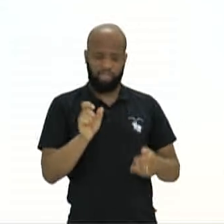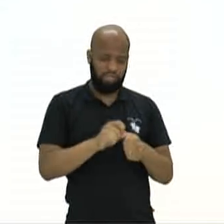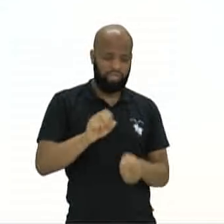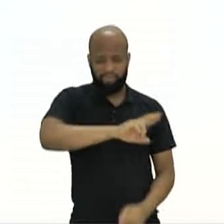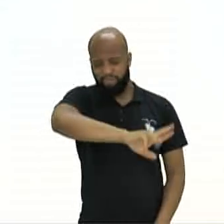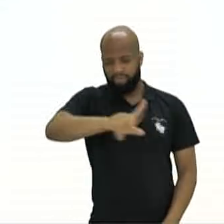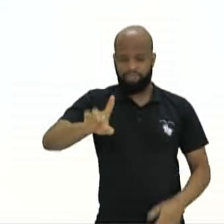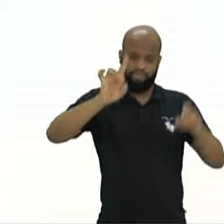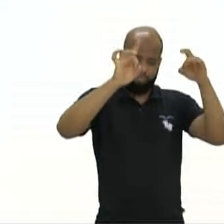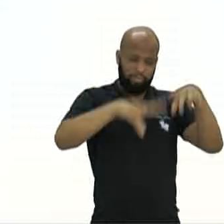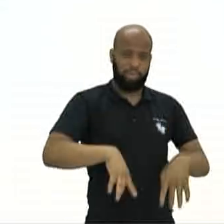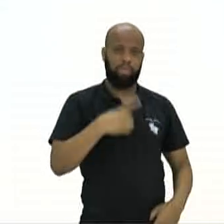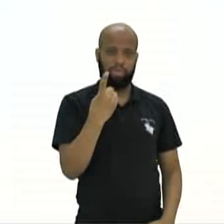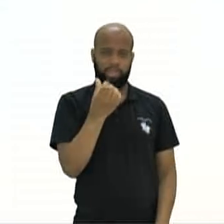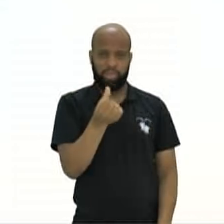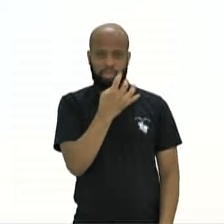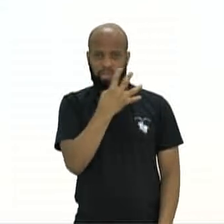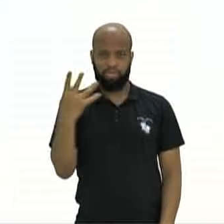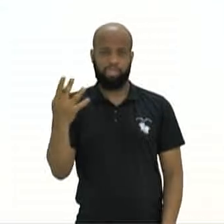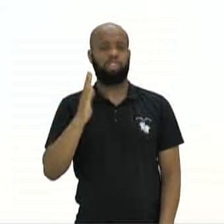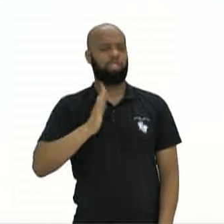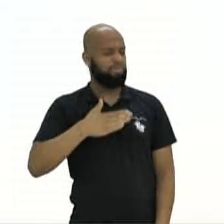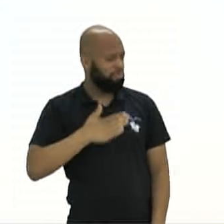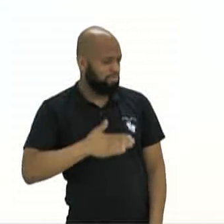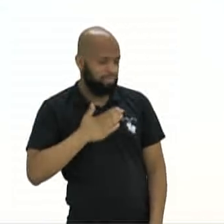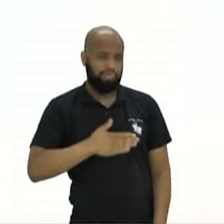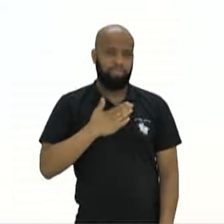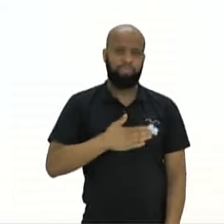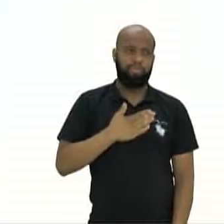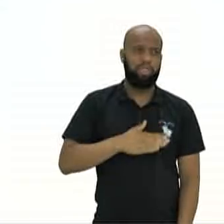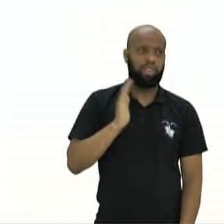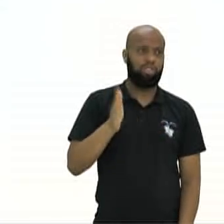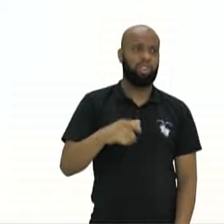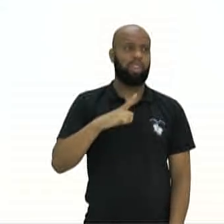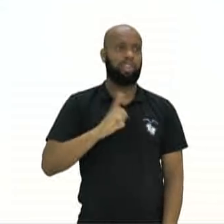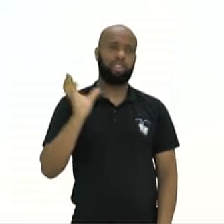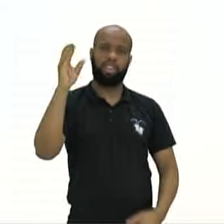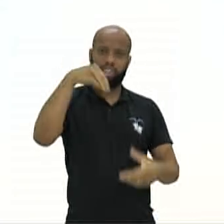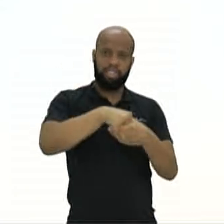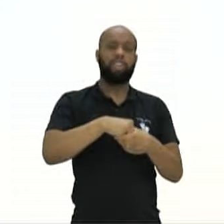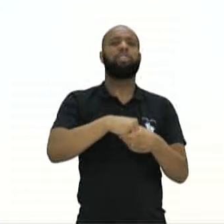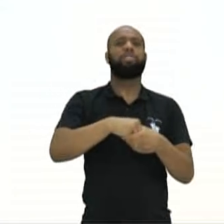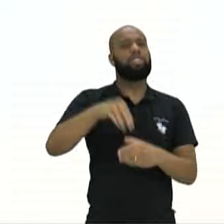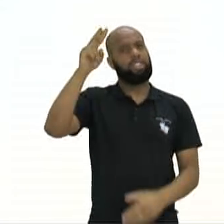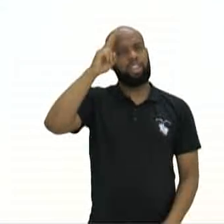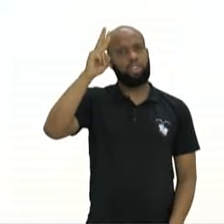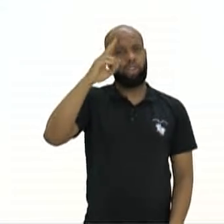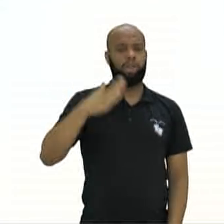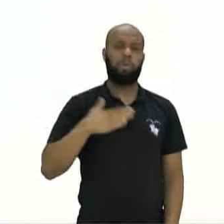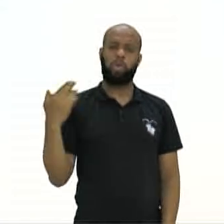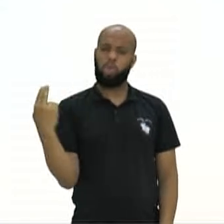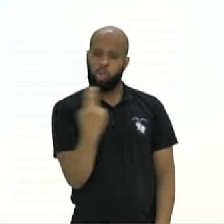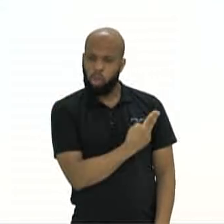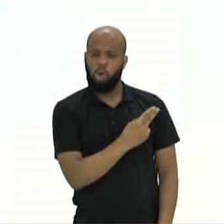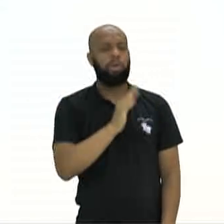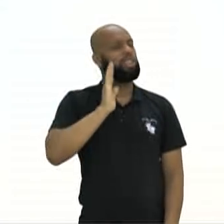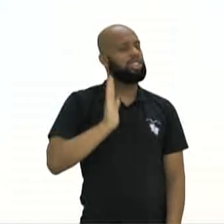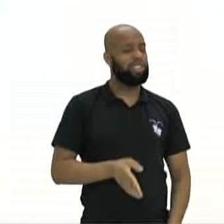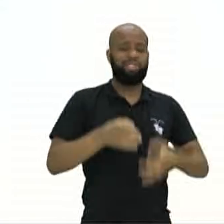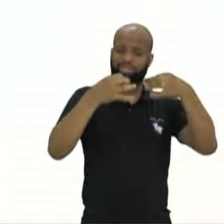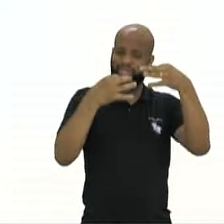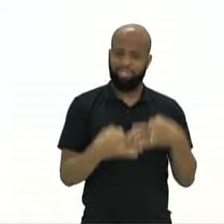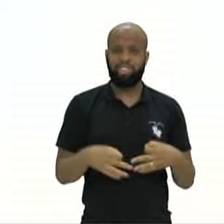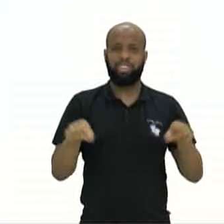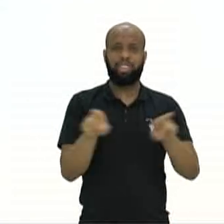1637, saí em 1644, me diverti, já entrou para a história a minha ponte, já entrou para a história o boi que fez